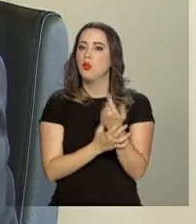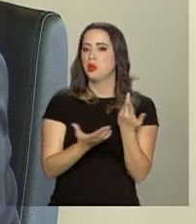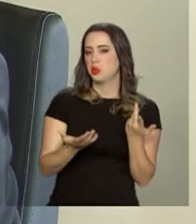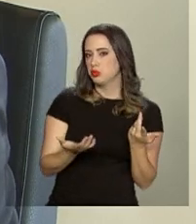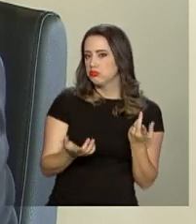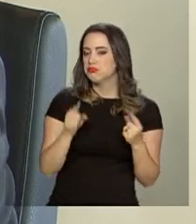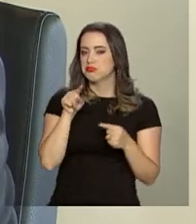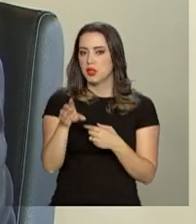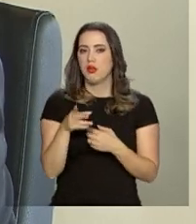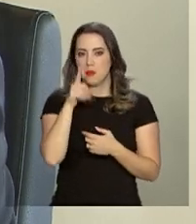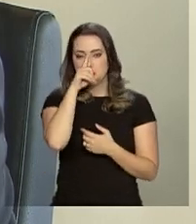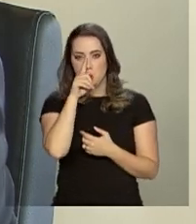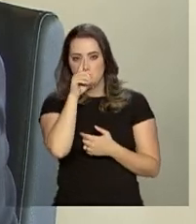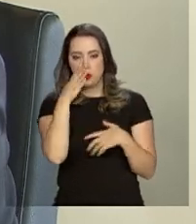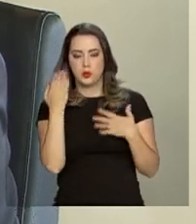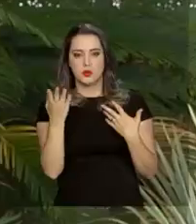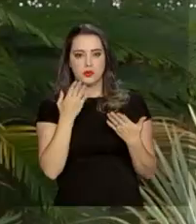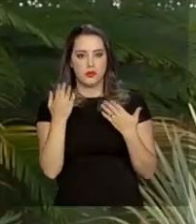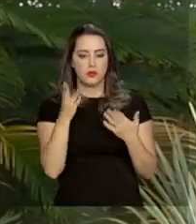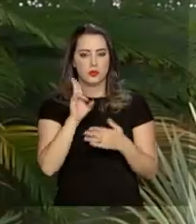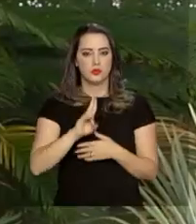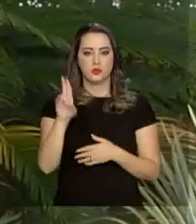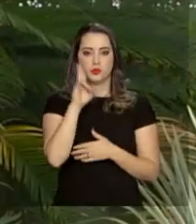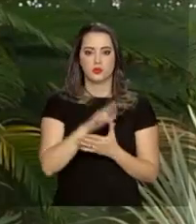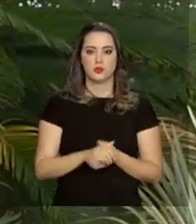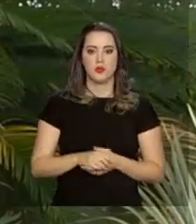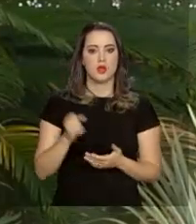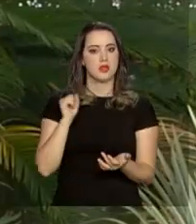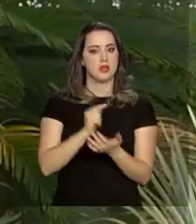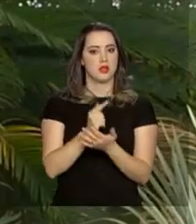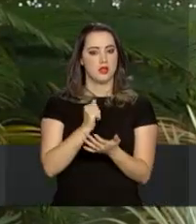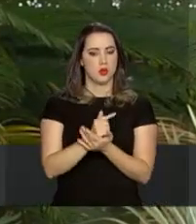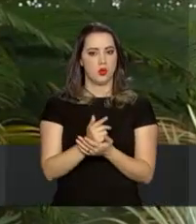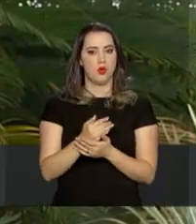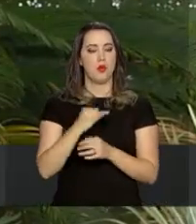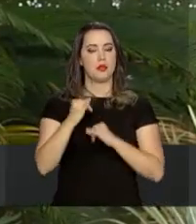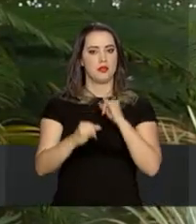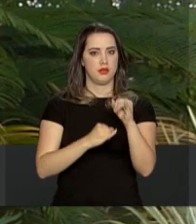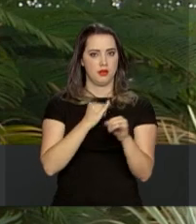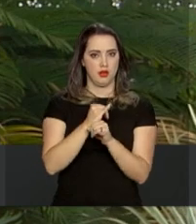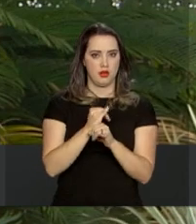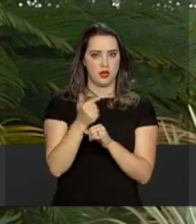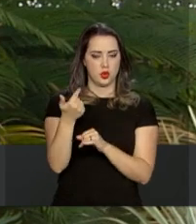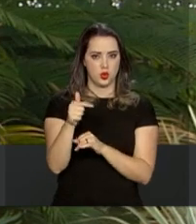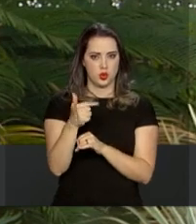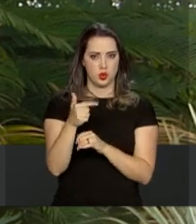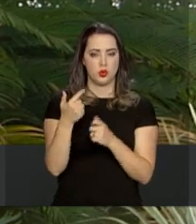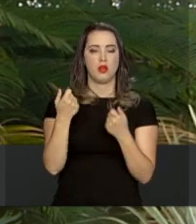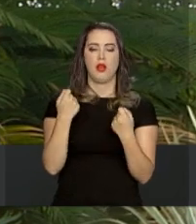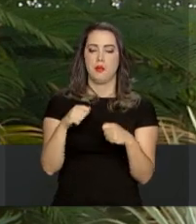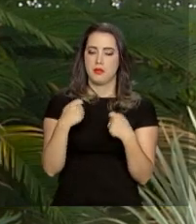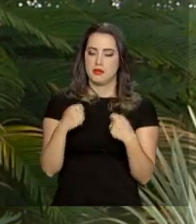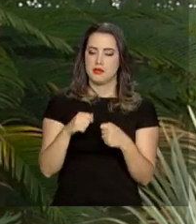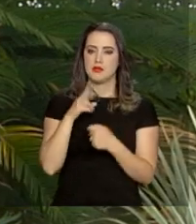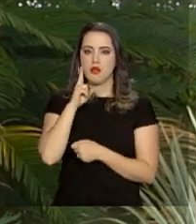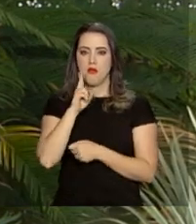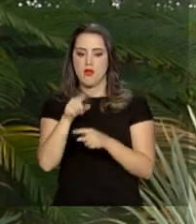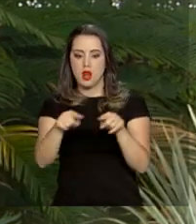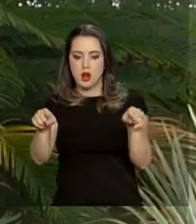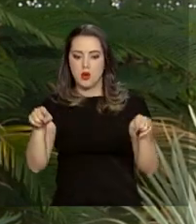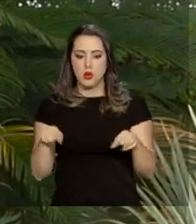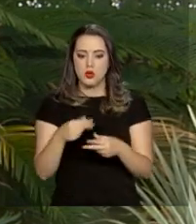proporcionar ao consumidor na hora do uso e se a compra não foi feita pela internet também é preciso ficar de olho se a mercadoria